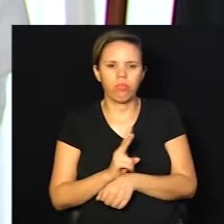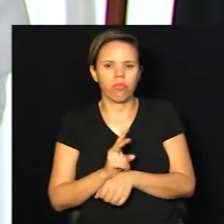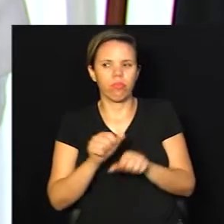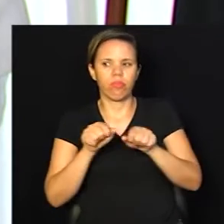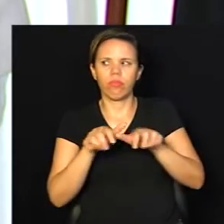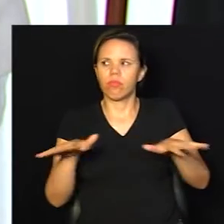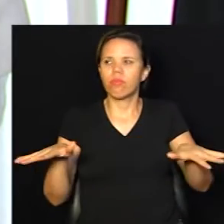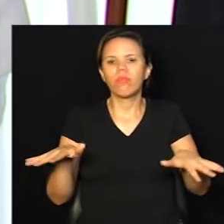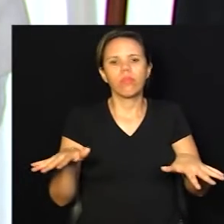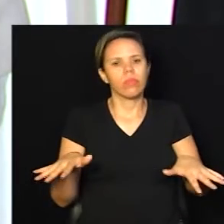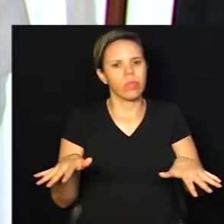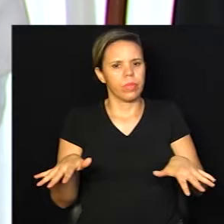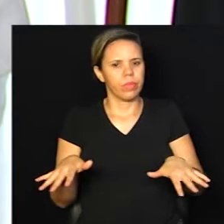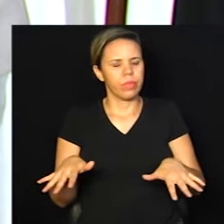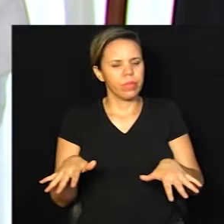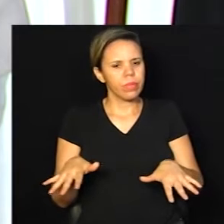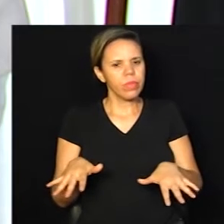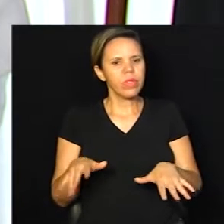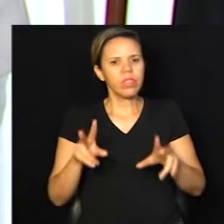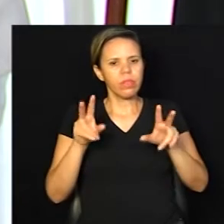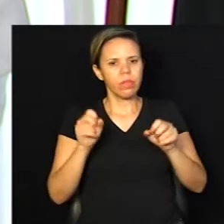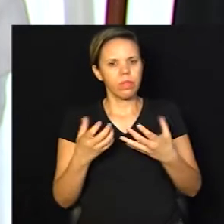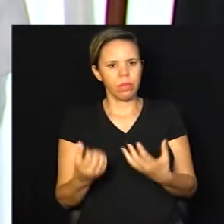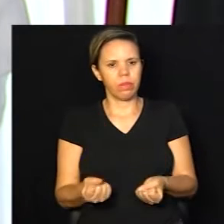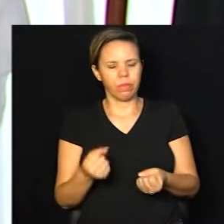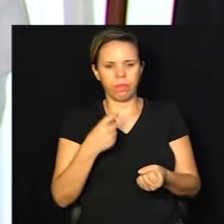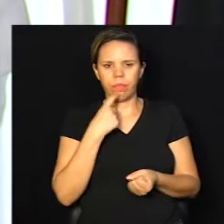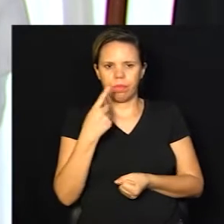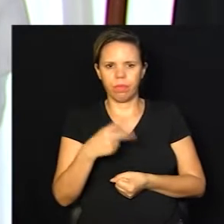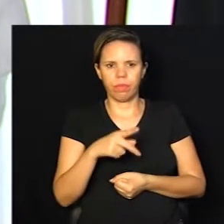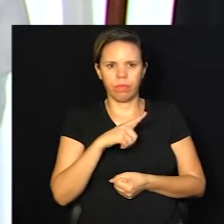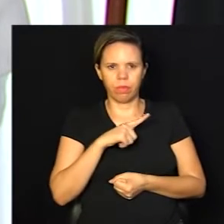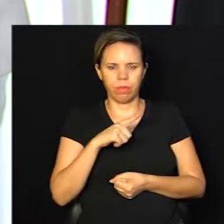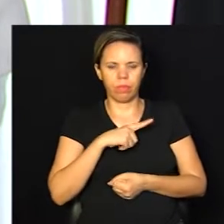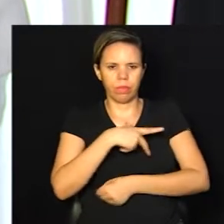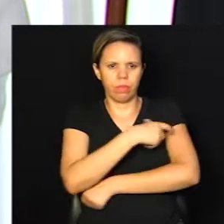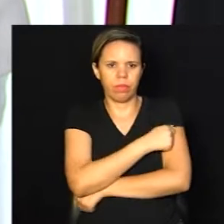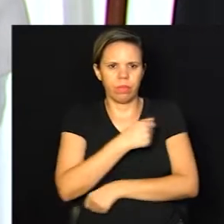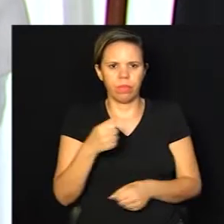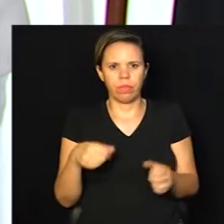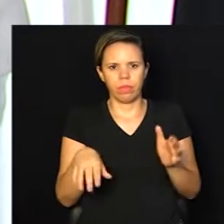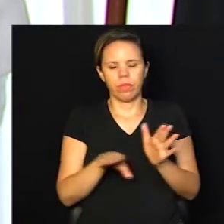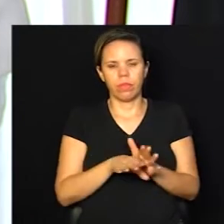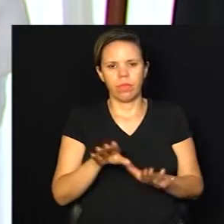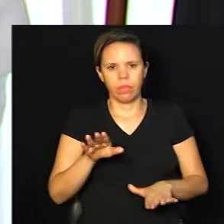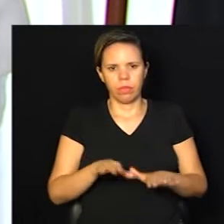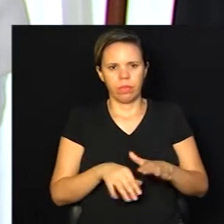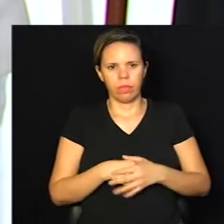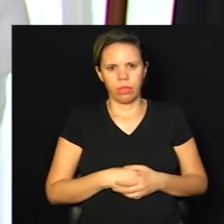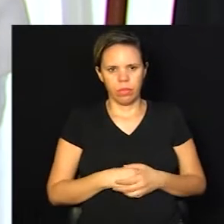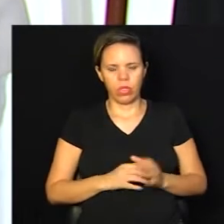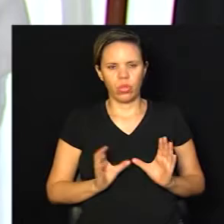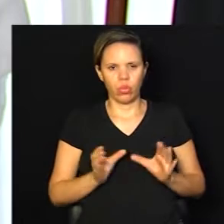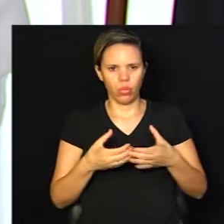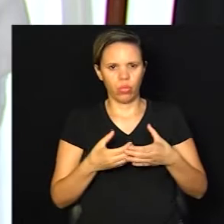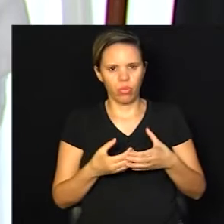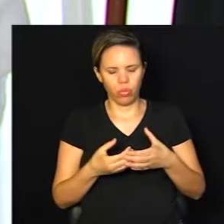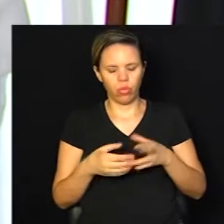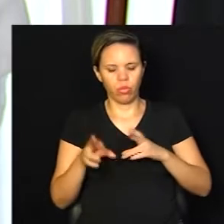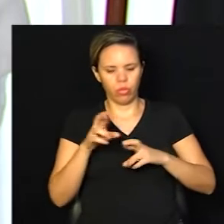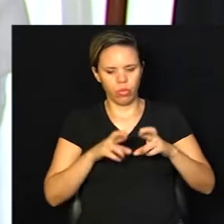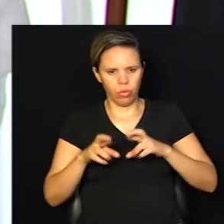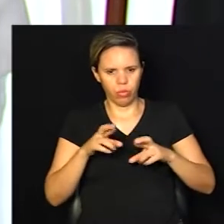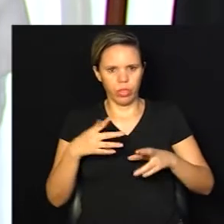dessa distribuição e dessa vazão, né, que aqui em Campinas as vacinas chegam por meio do Grupo de